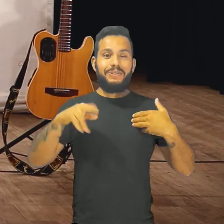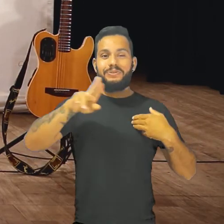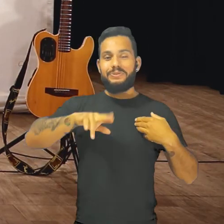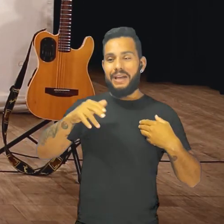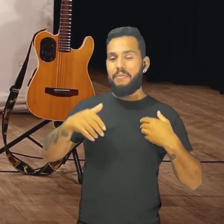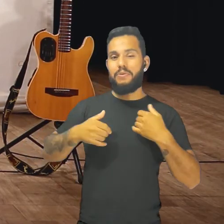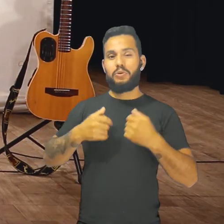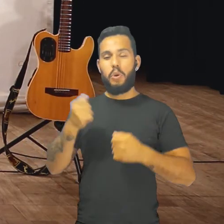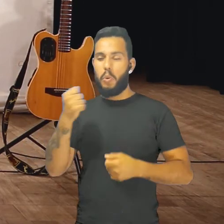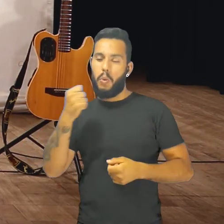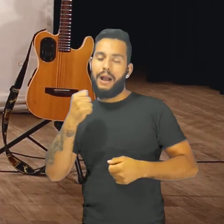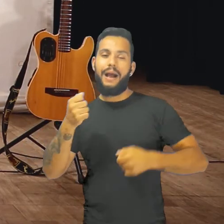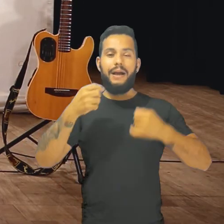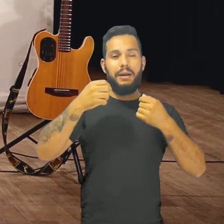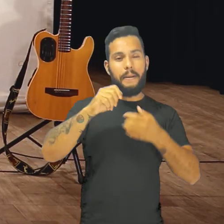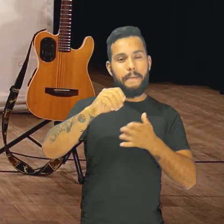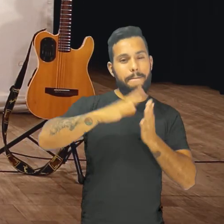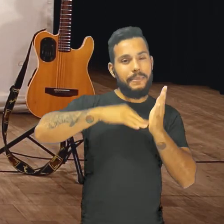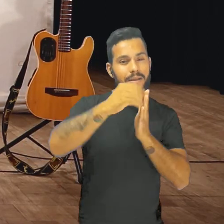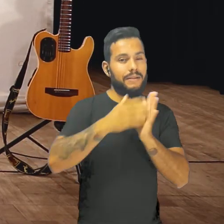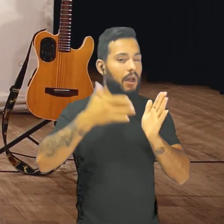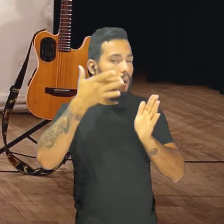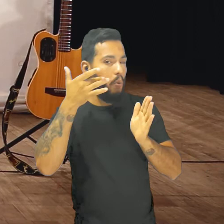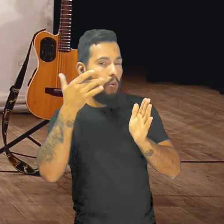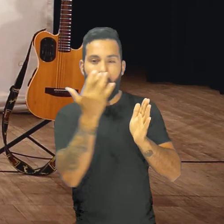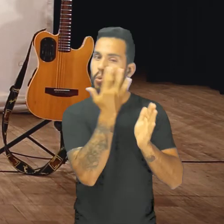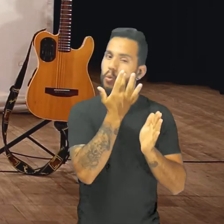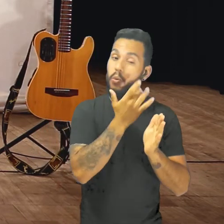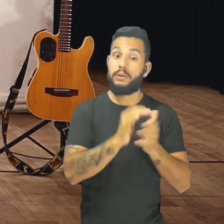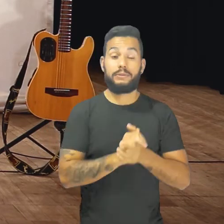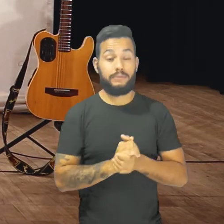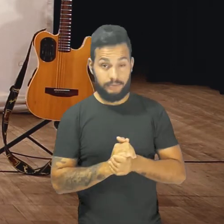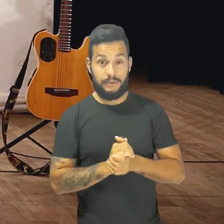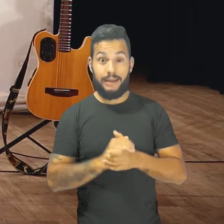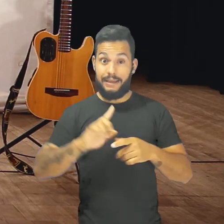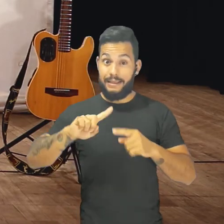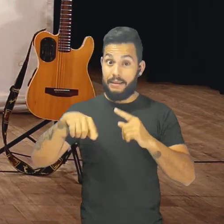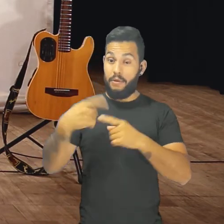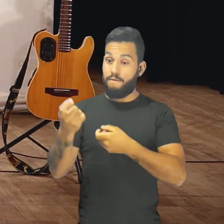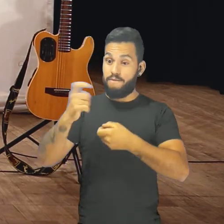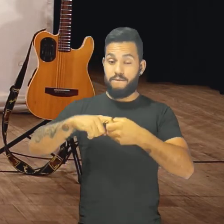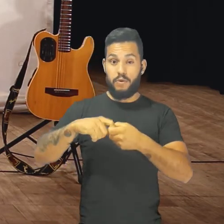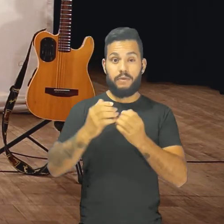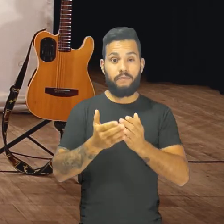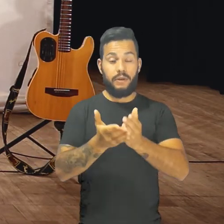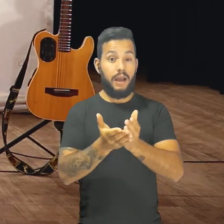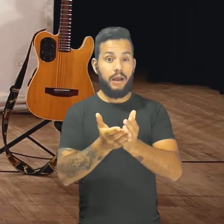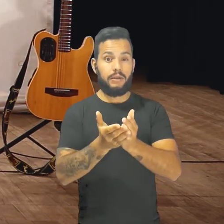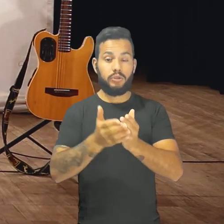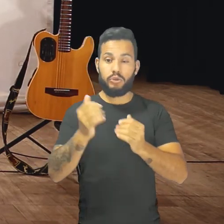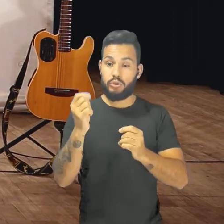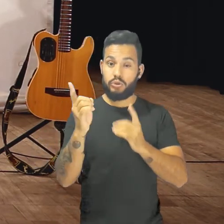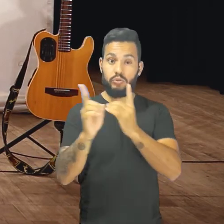pintamos o rosto. Depois descansamos para a viagem de volta. Antes de deitar sob uma árvore frondosa, ao pé da qual nasci o